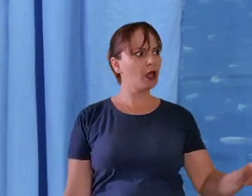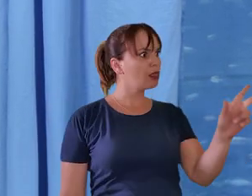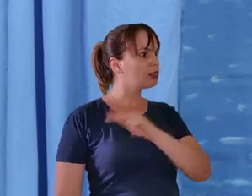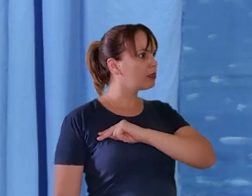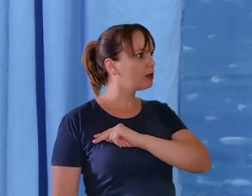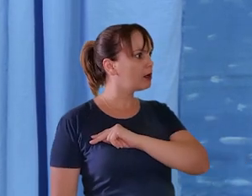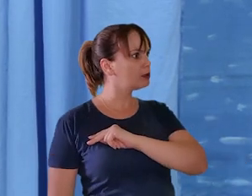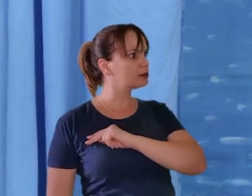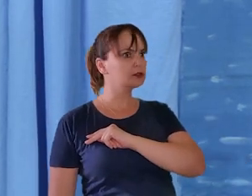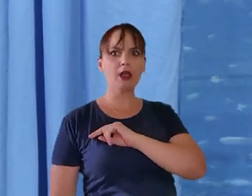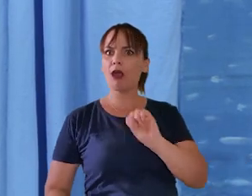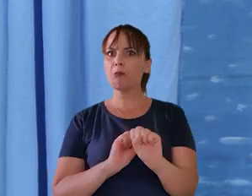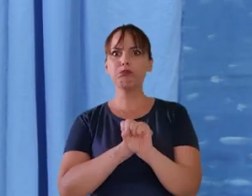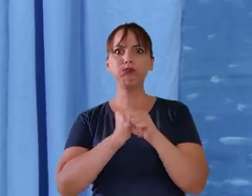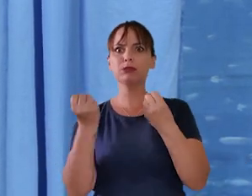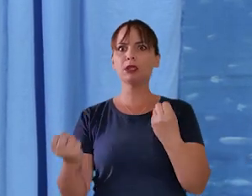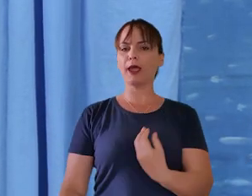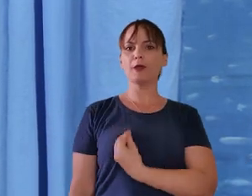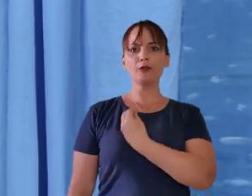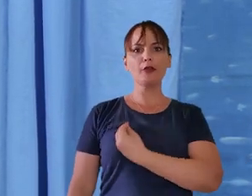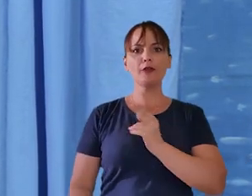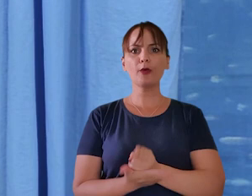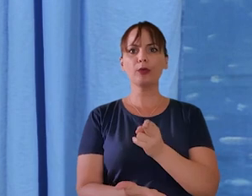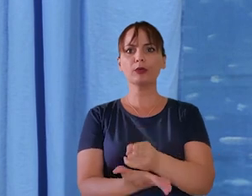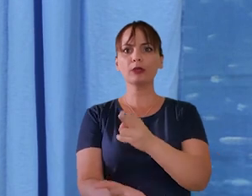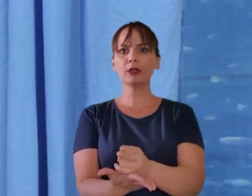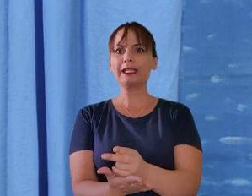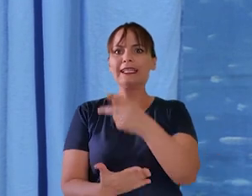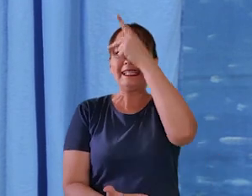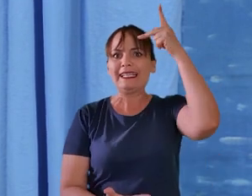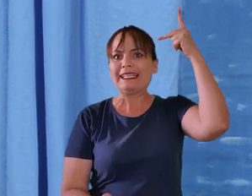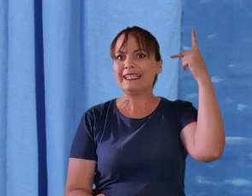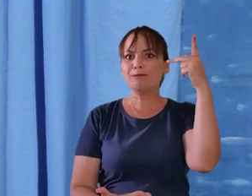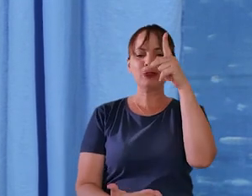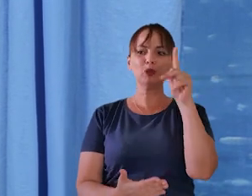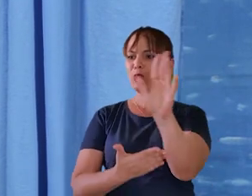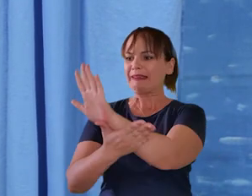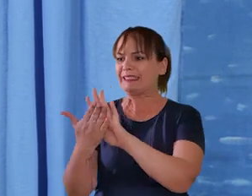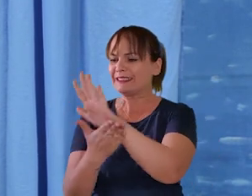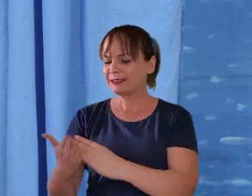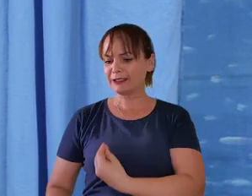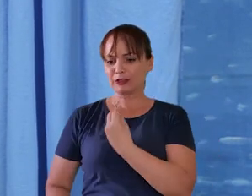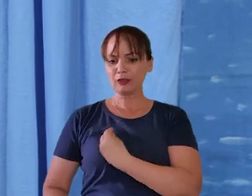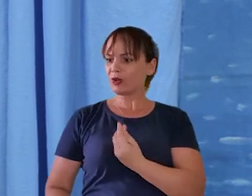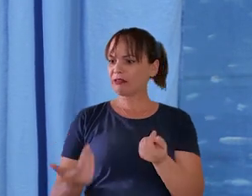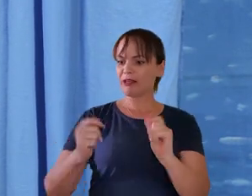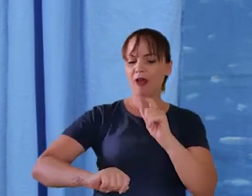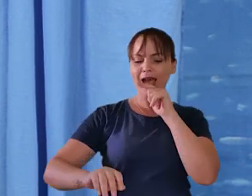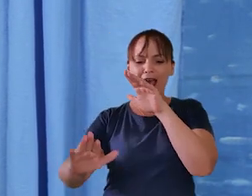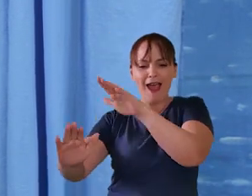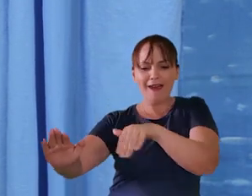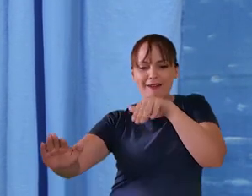Nossa, seria impossível viver sem água. Ninguém poderia se banhar nas águas dos rios e